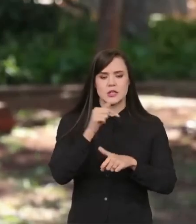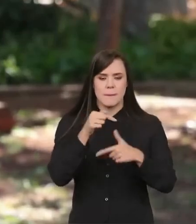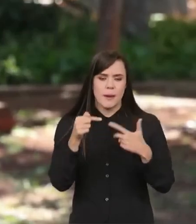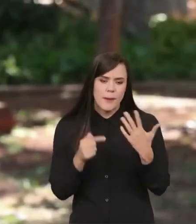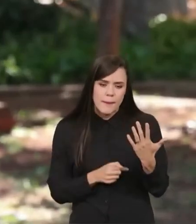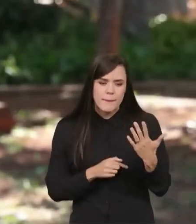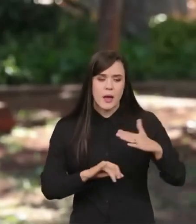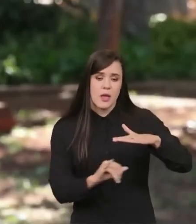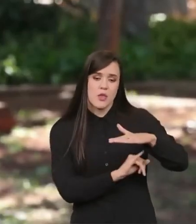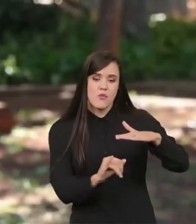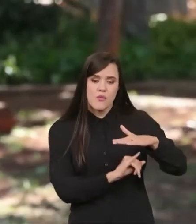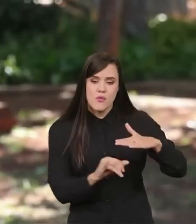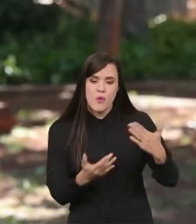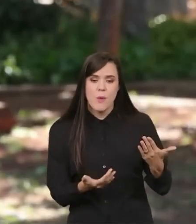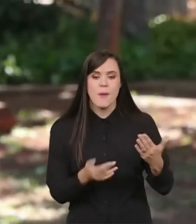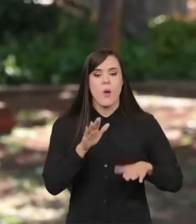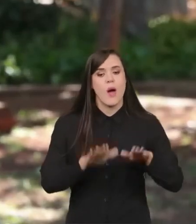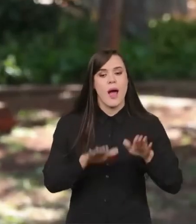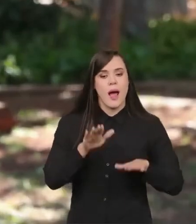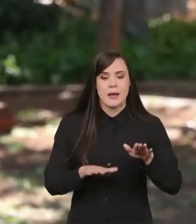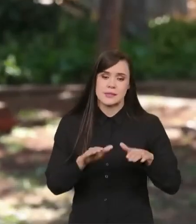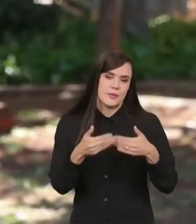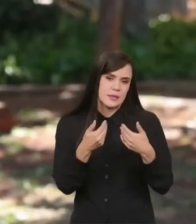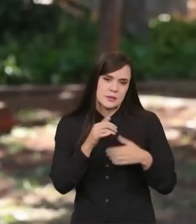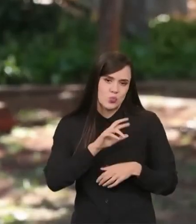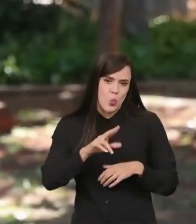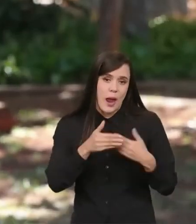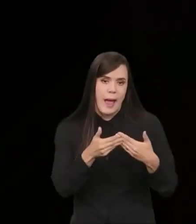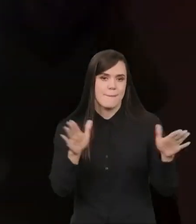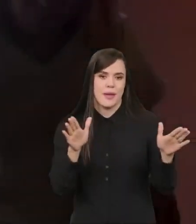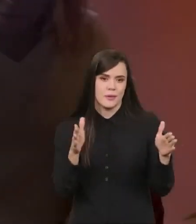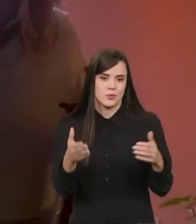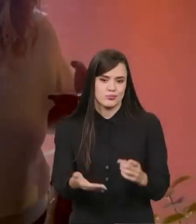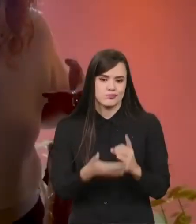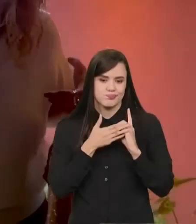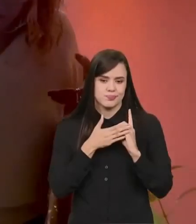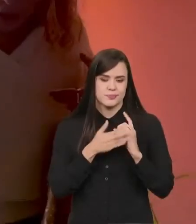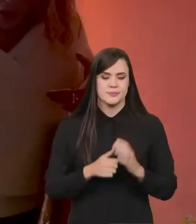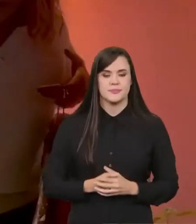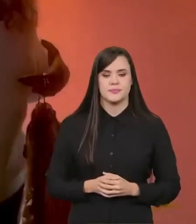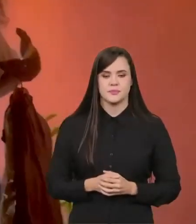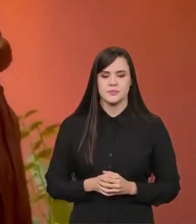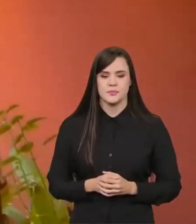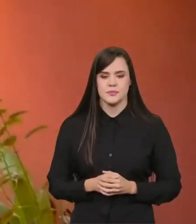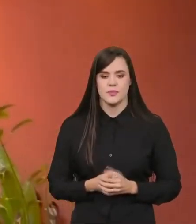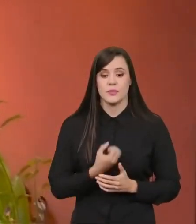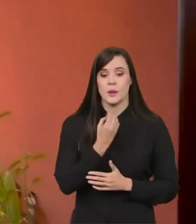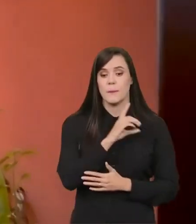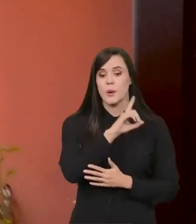formal não está necessariamente tão aberto, né, para acolher. Bom dia,